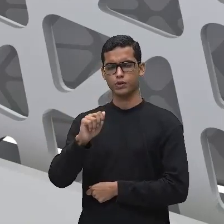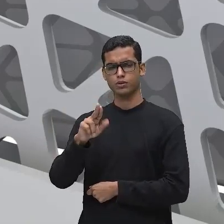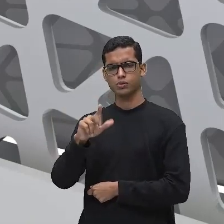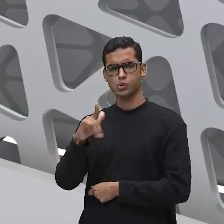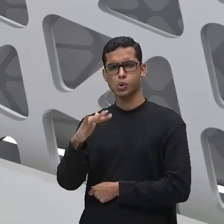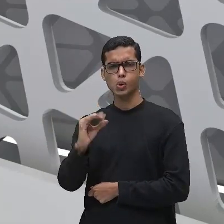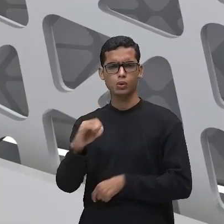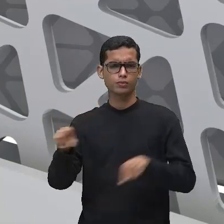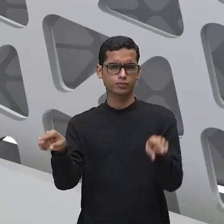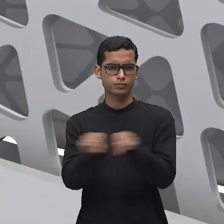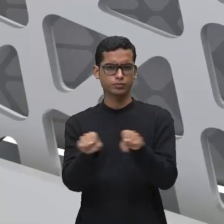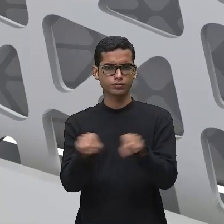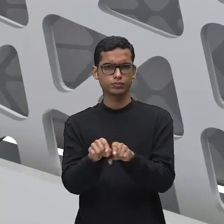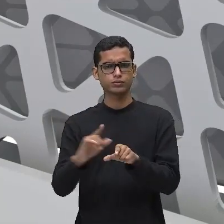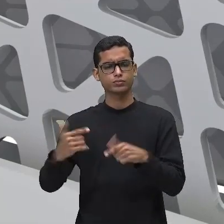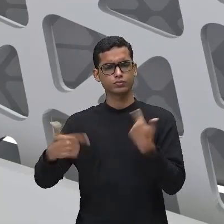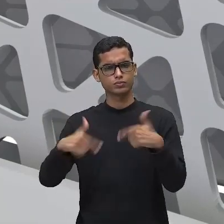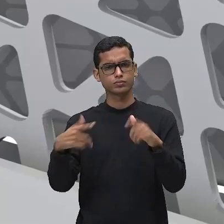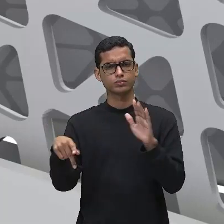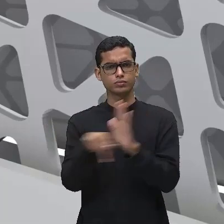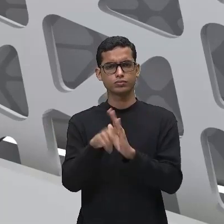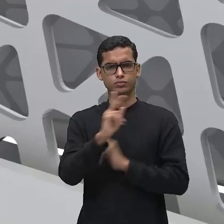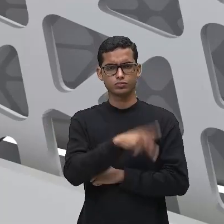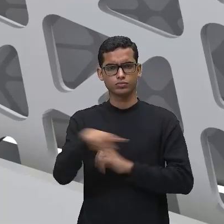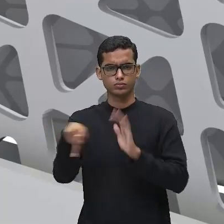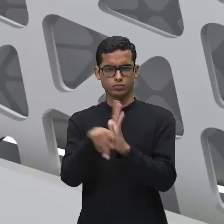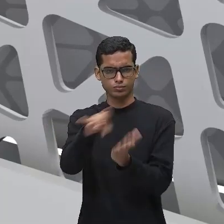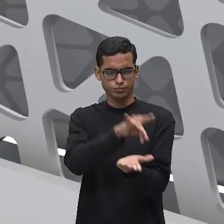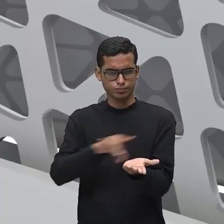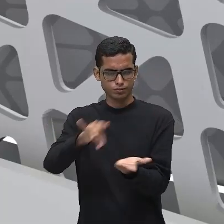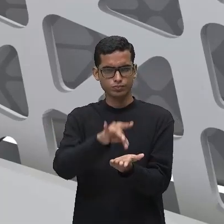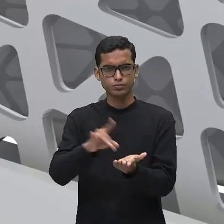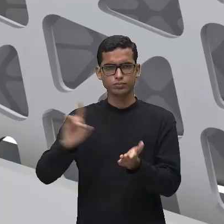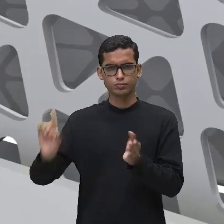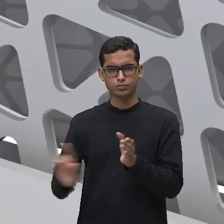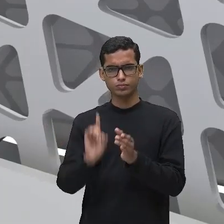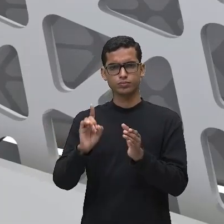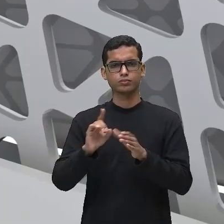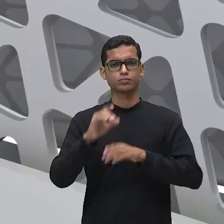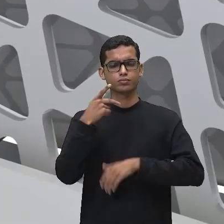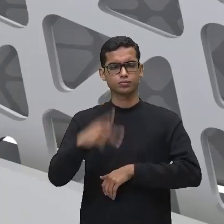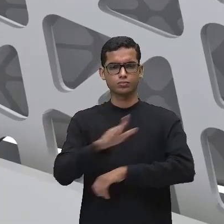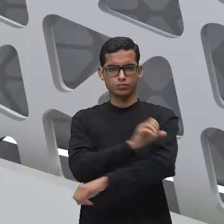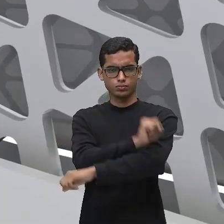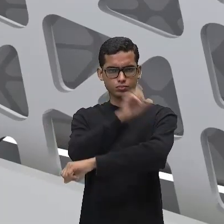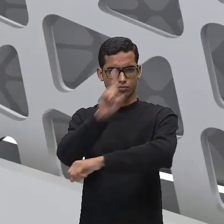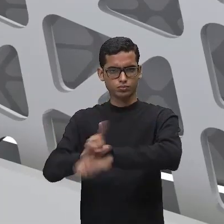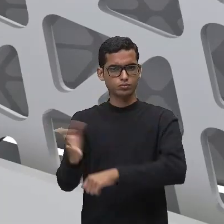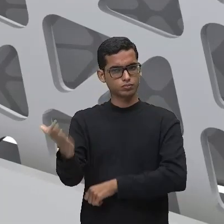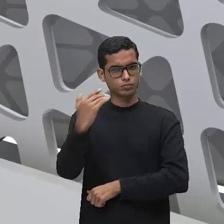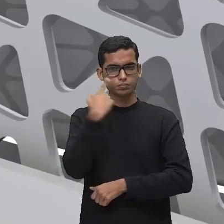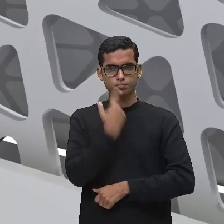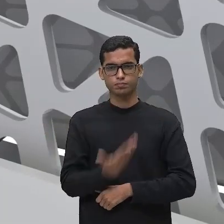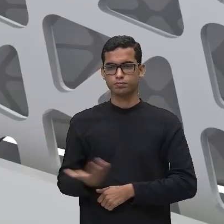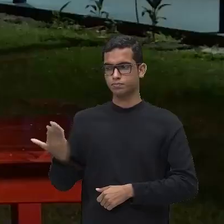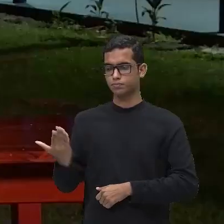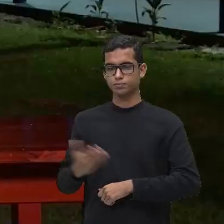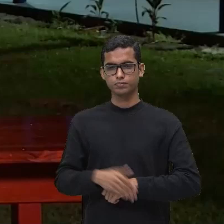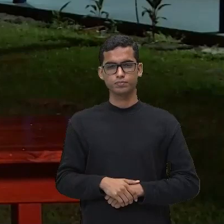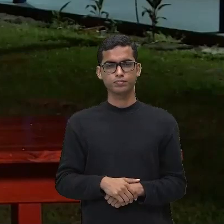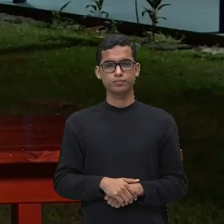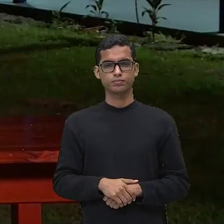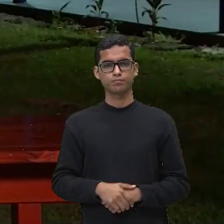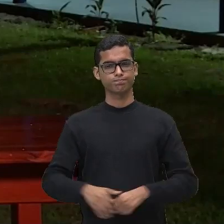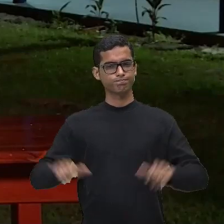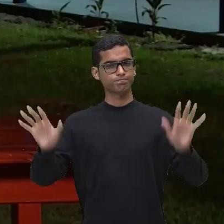faz parte aqui da equipe de professores do Centro de Mídias de Educação do Amazonas. Vamos lá assisti-lo?